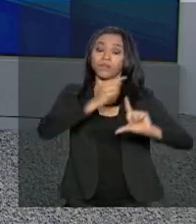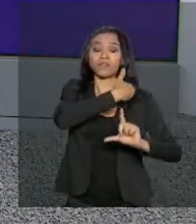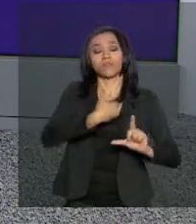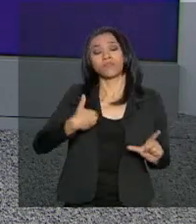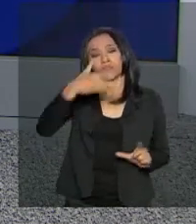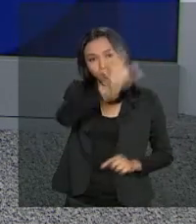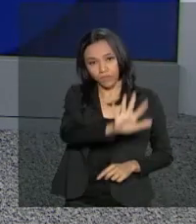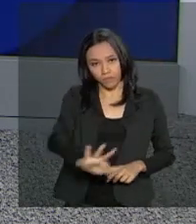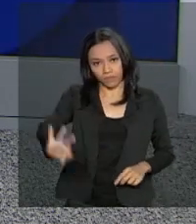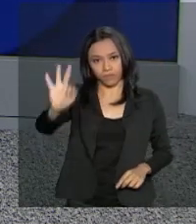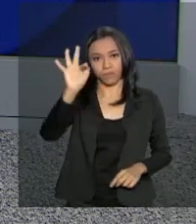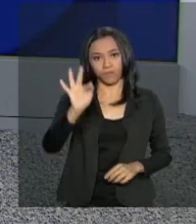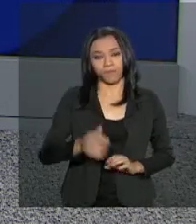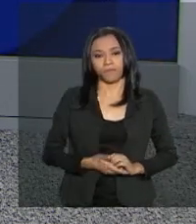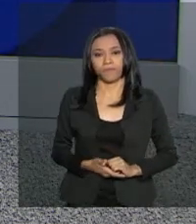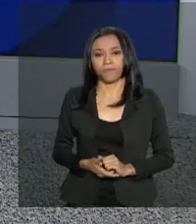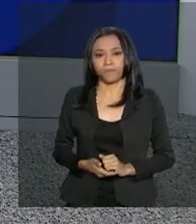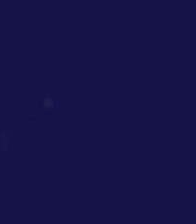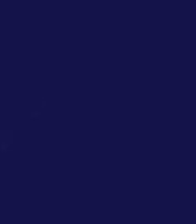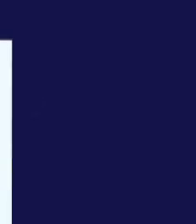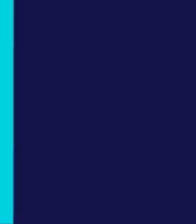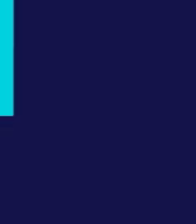a tv do governo federal